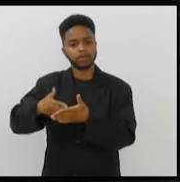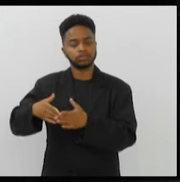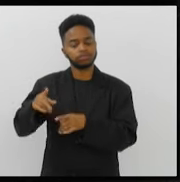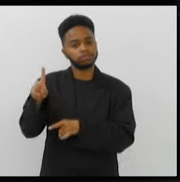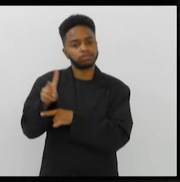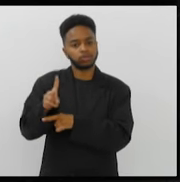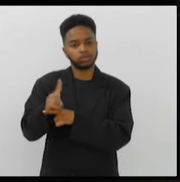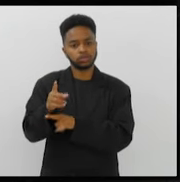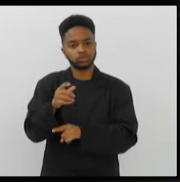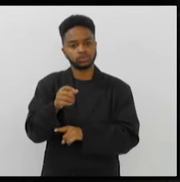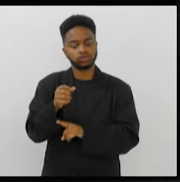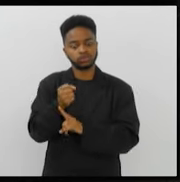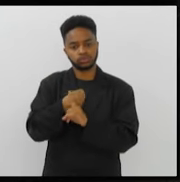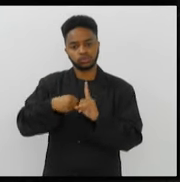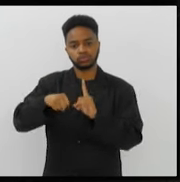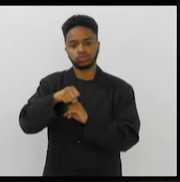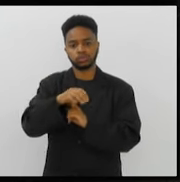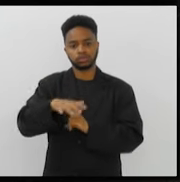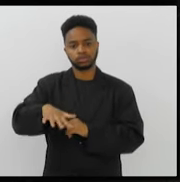a sociedade.